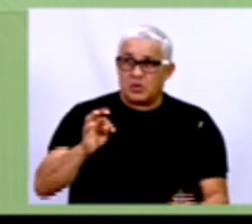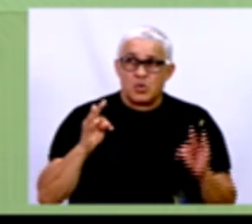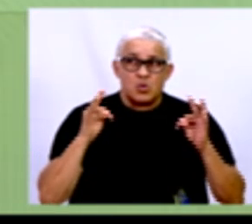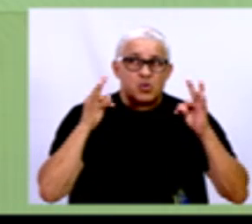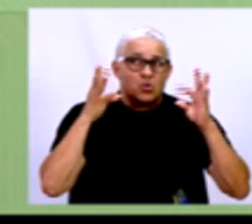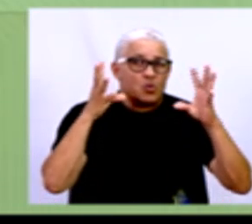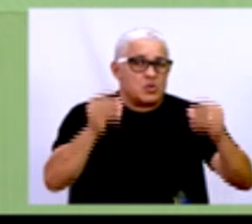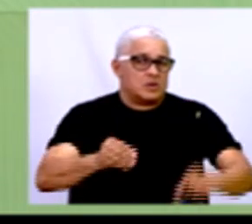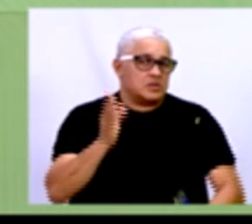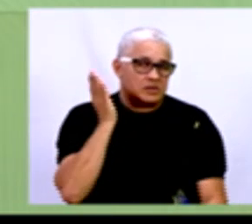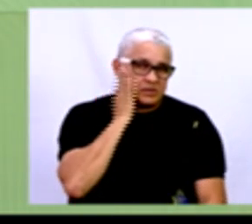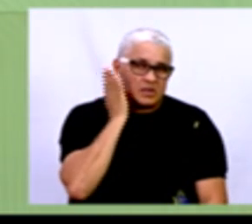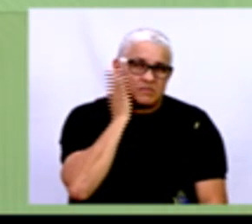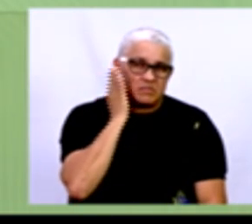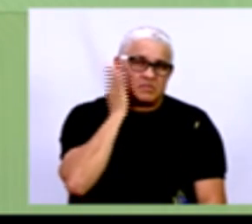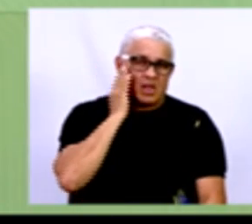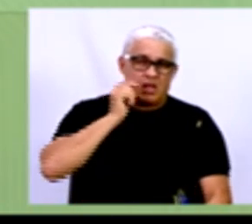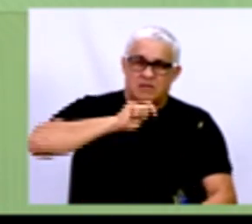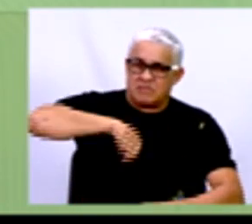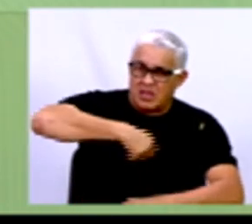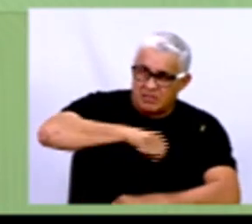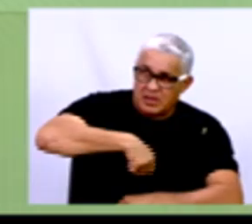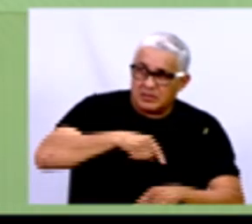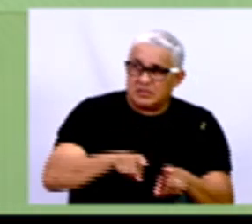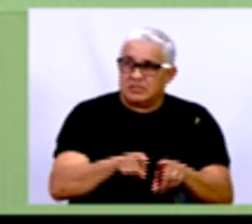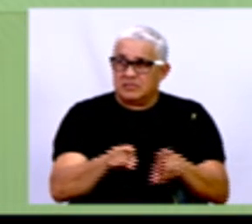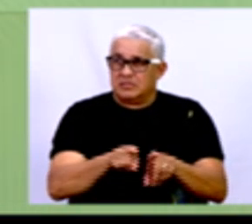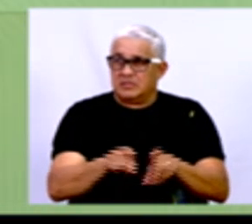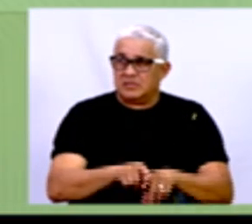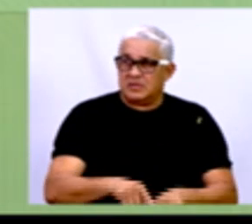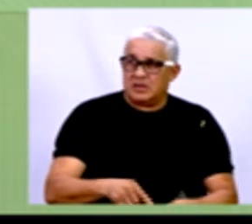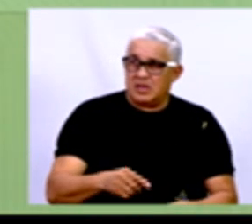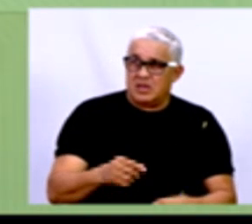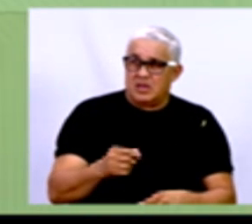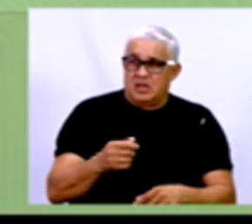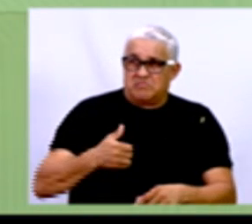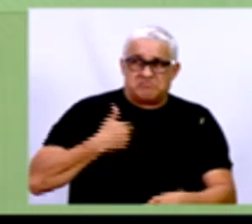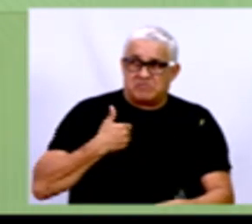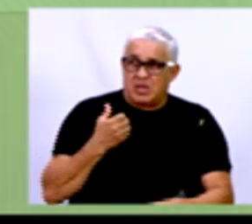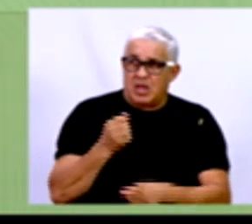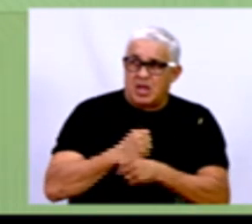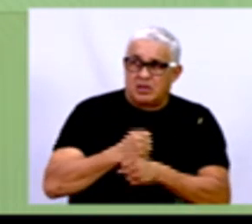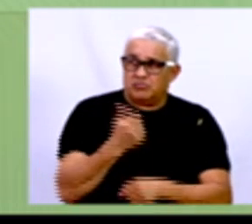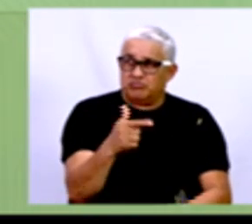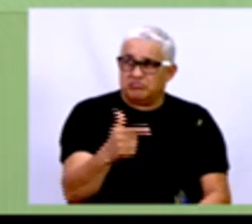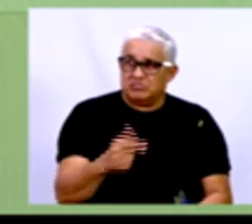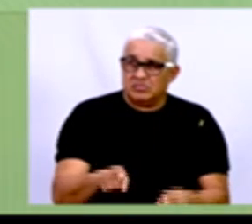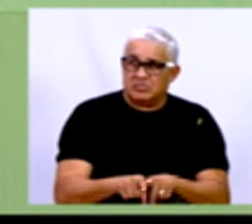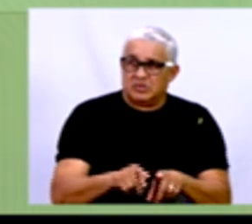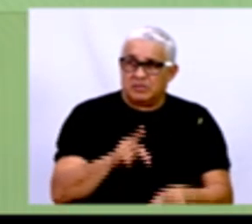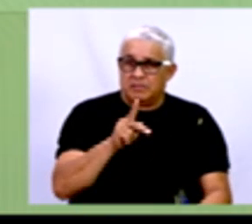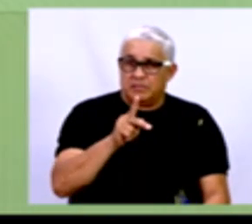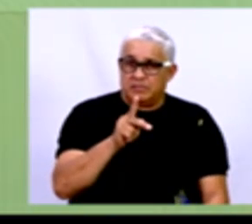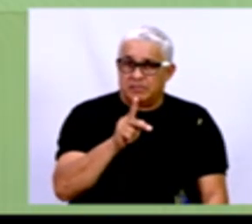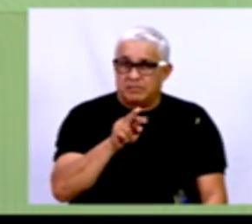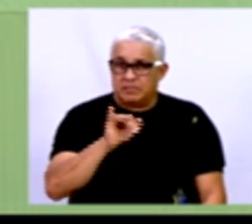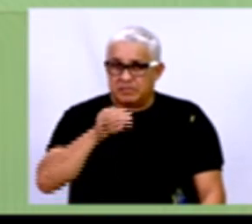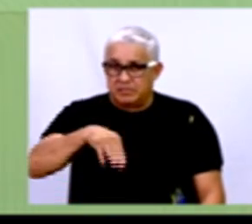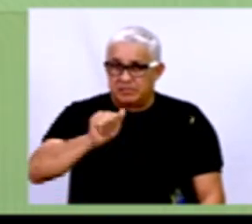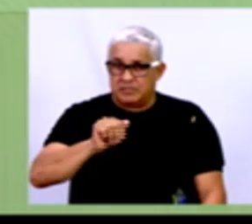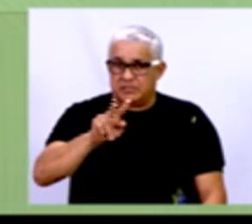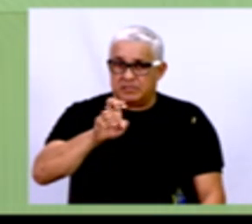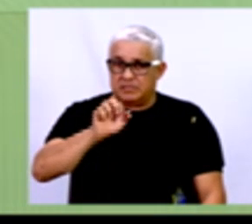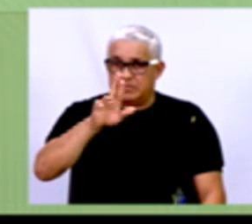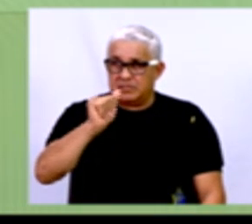completavam primaveras, em geral 18. Os janotas, mesmo não sendo rapagões, faziam-lhe pé